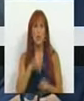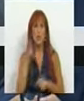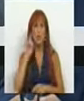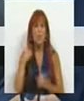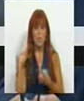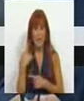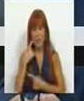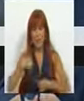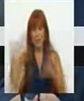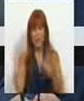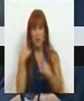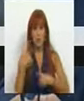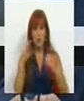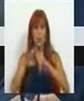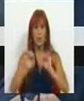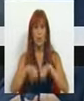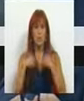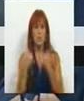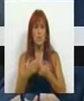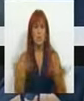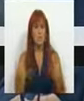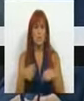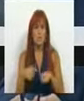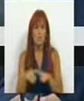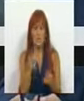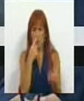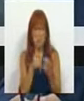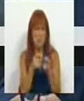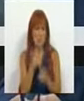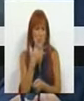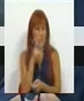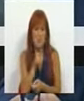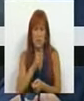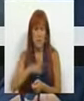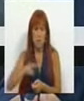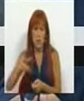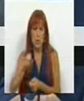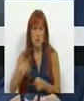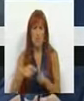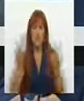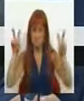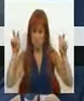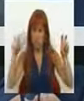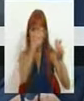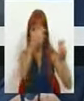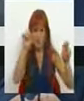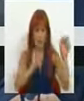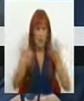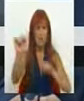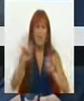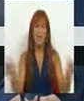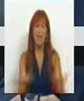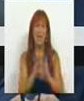os valores que têm sido divulgados na comunicação social, que estarão próximos dos 5 mil milhões, e vou citar agora a expressão dele,